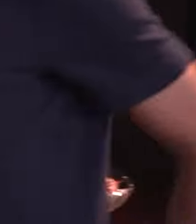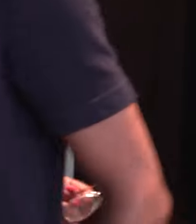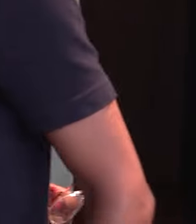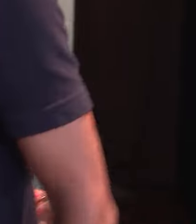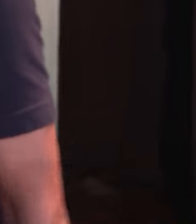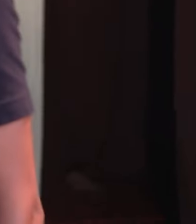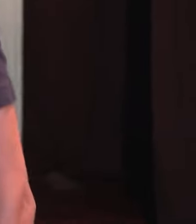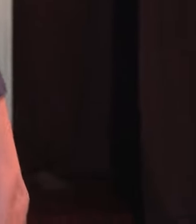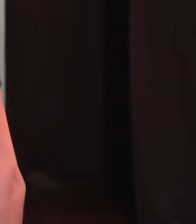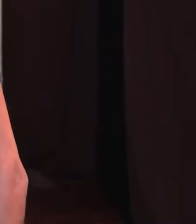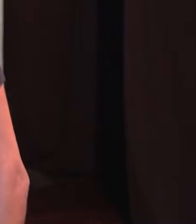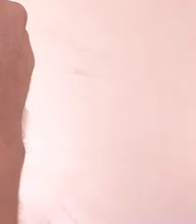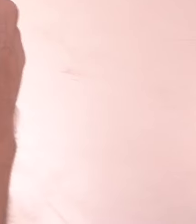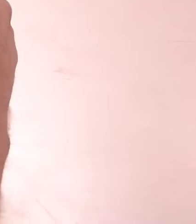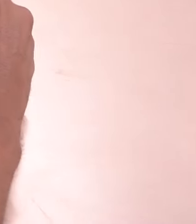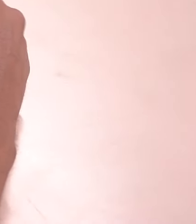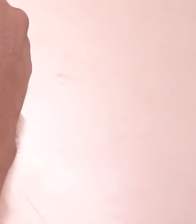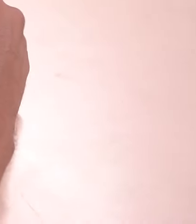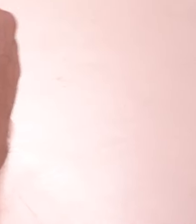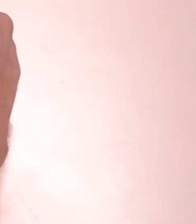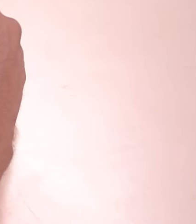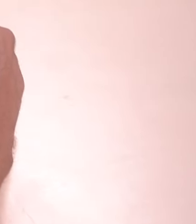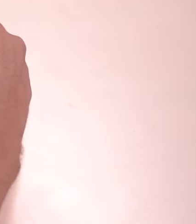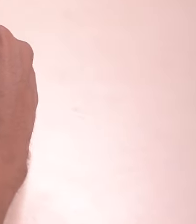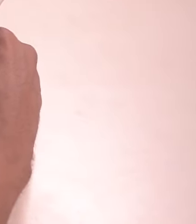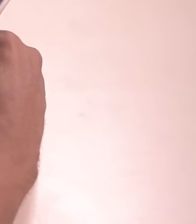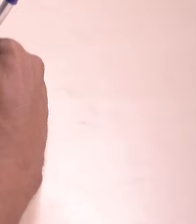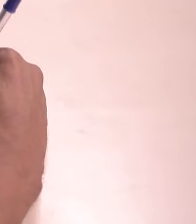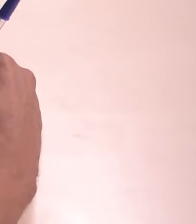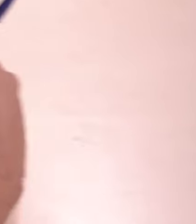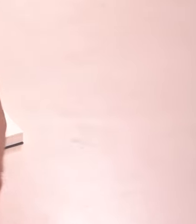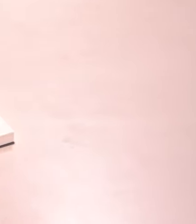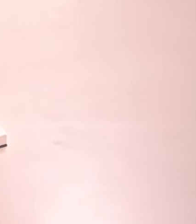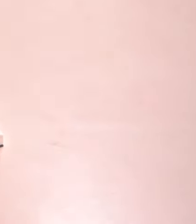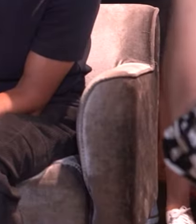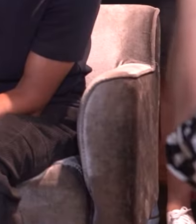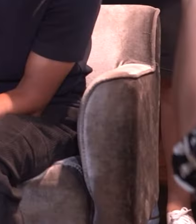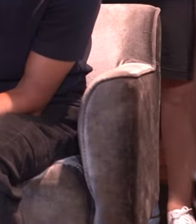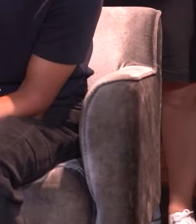Ainda no palco, o autor recebe alguns dos espectadores que estavam na plateia.